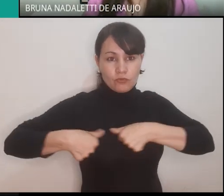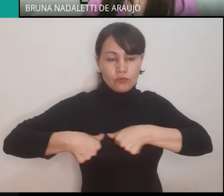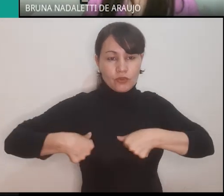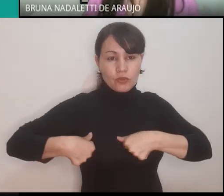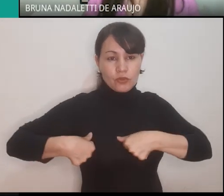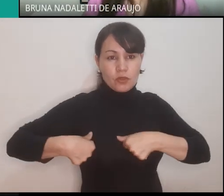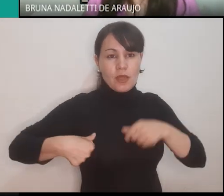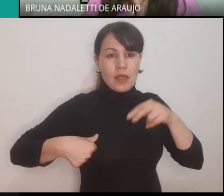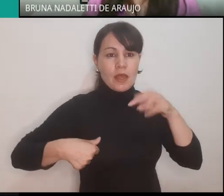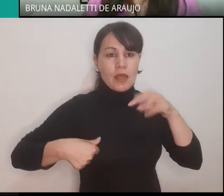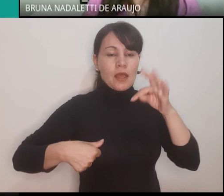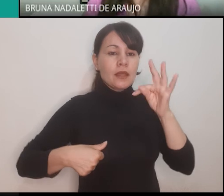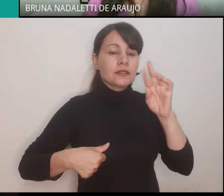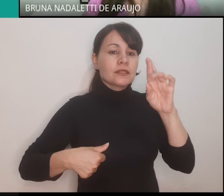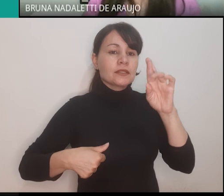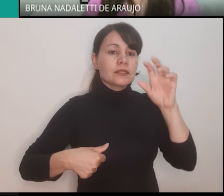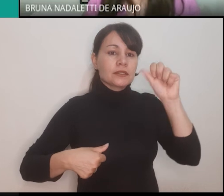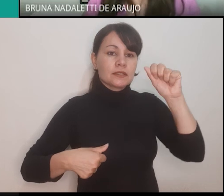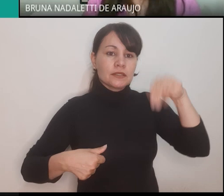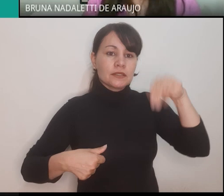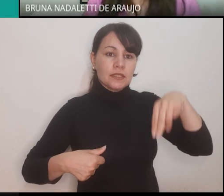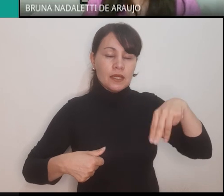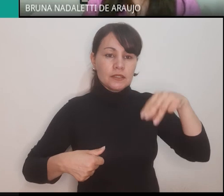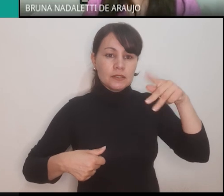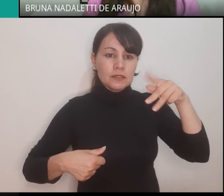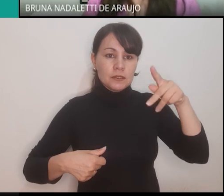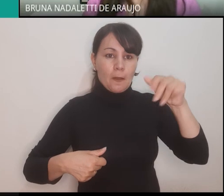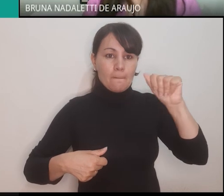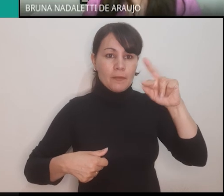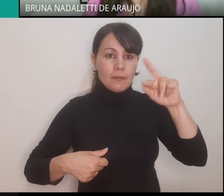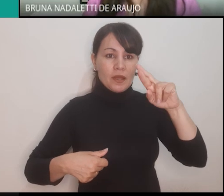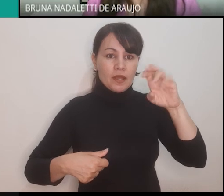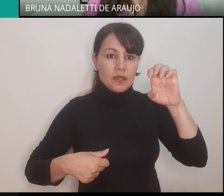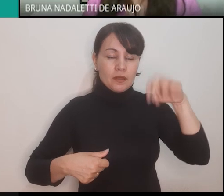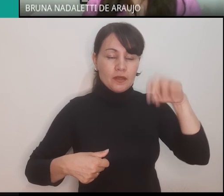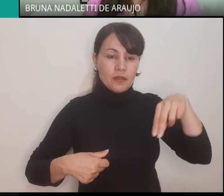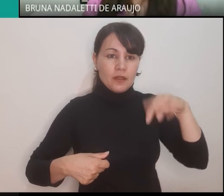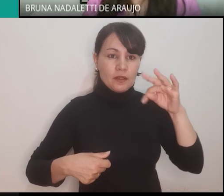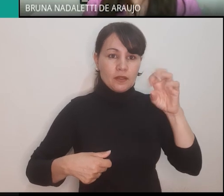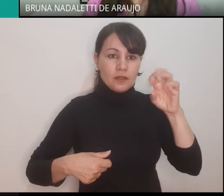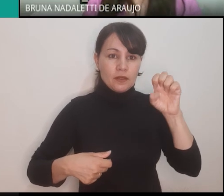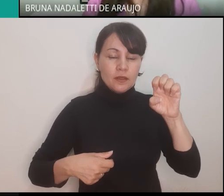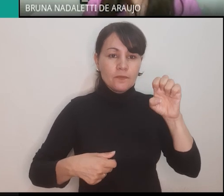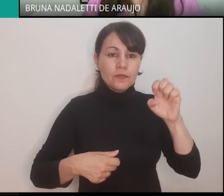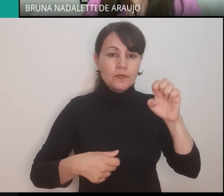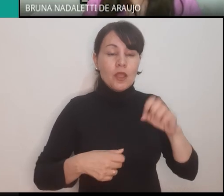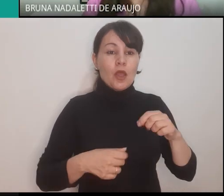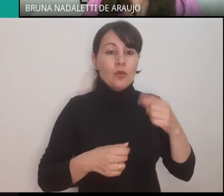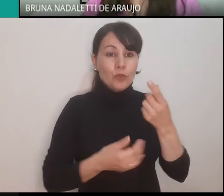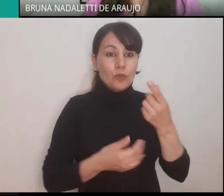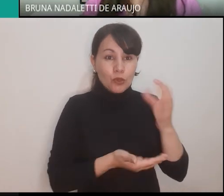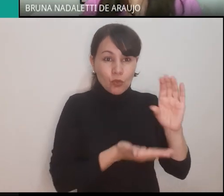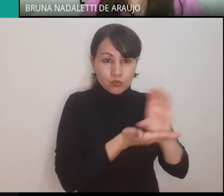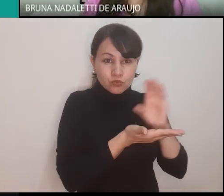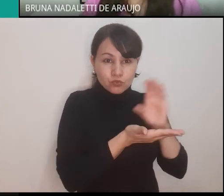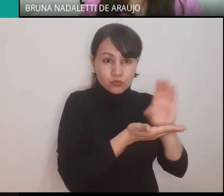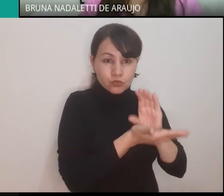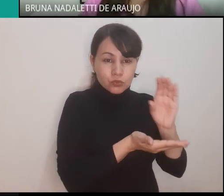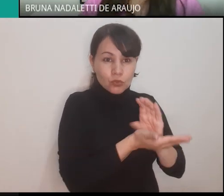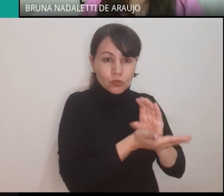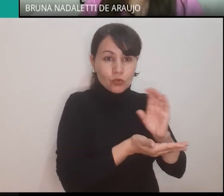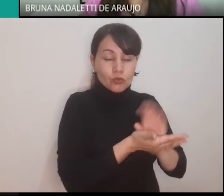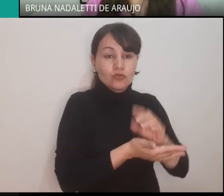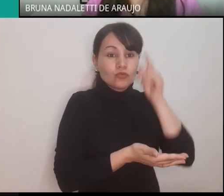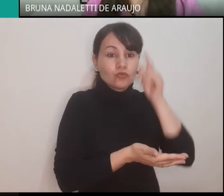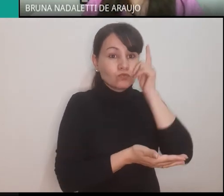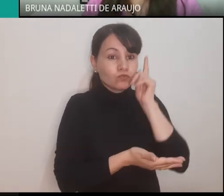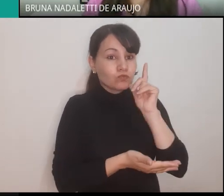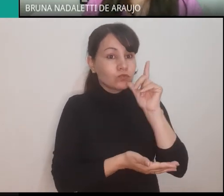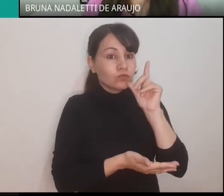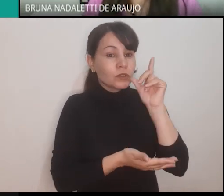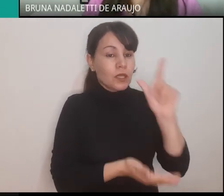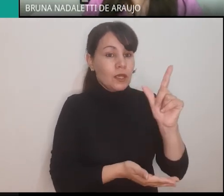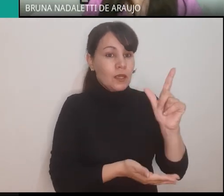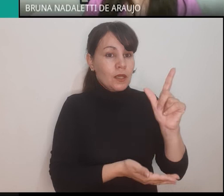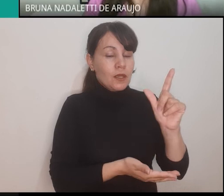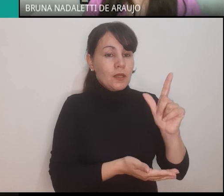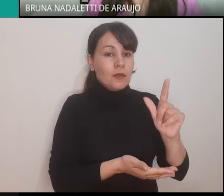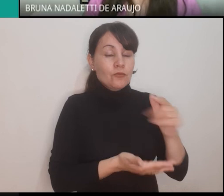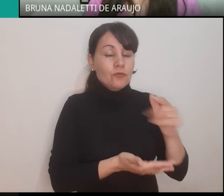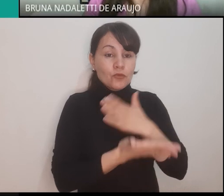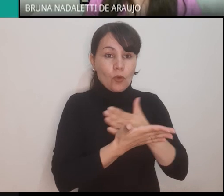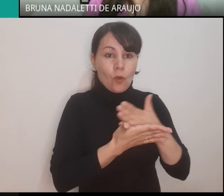transparente sempre que possível, pois o custo-benefício vale. A partir